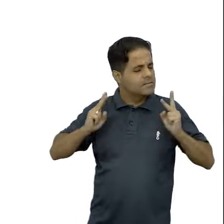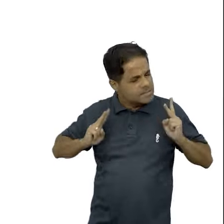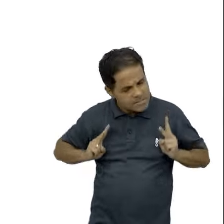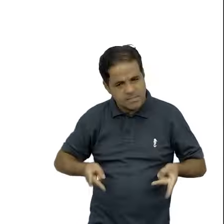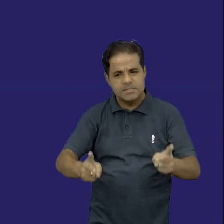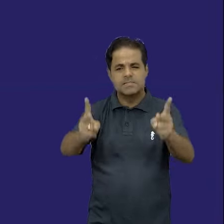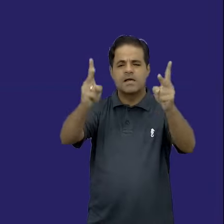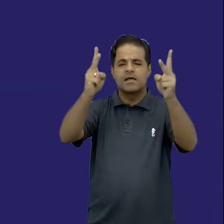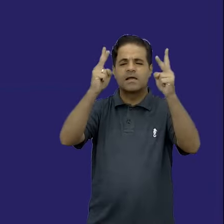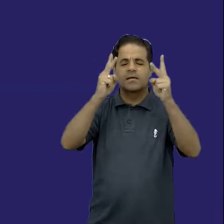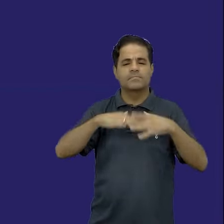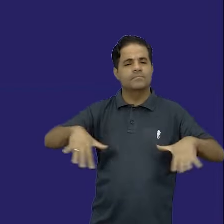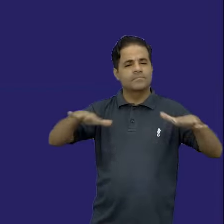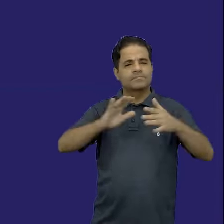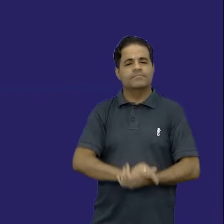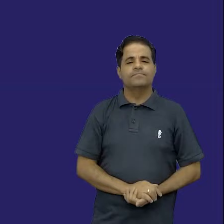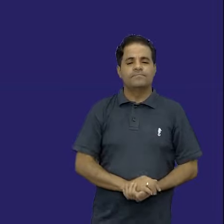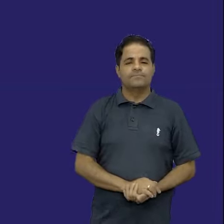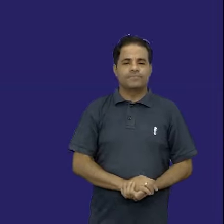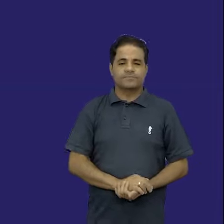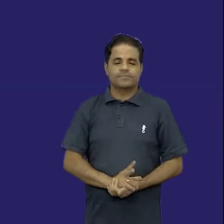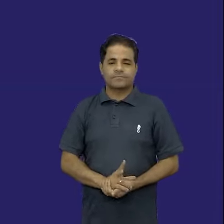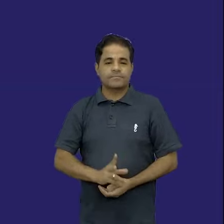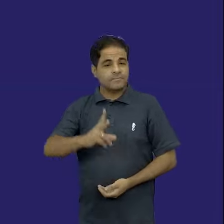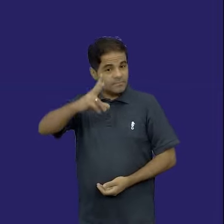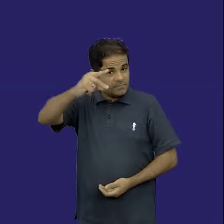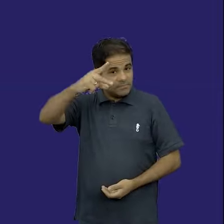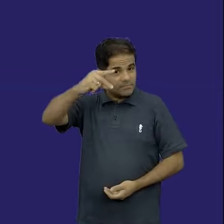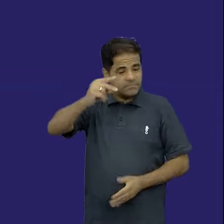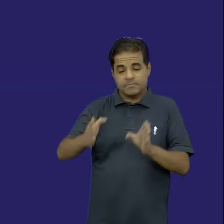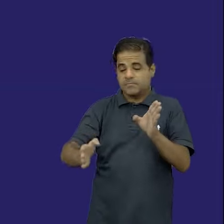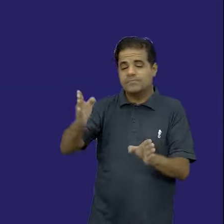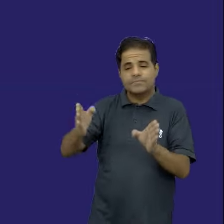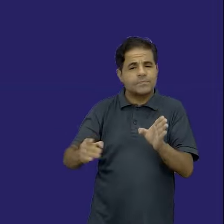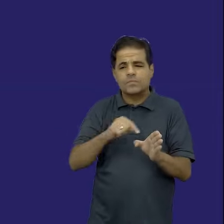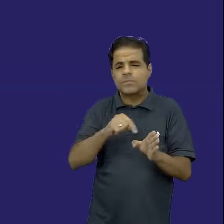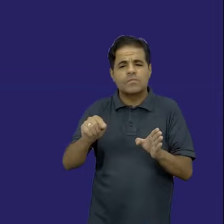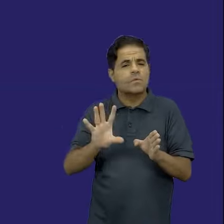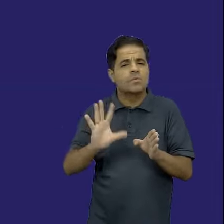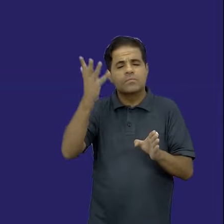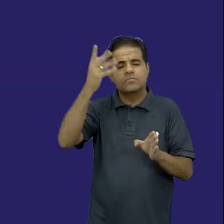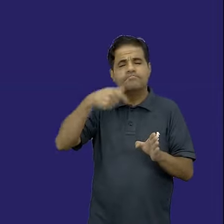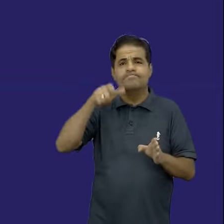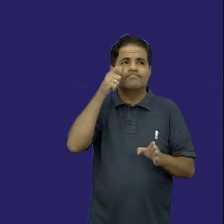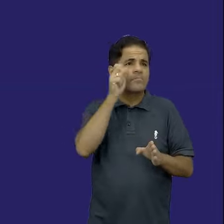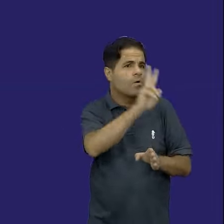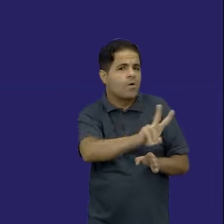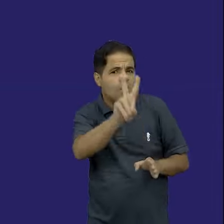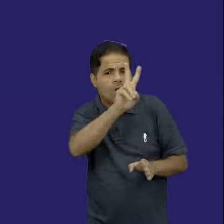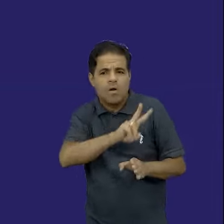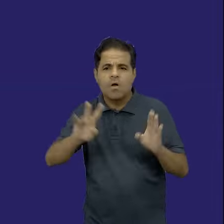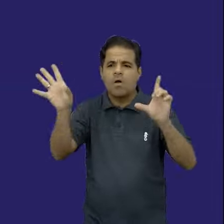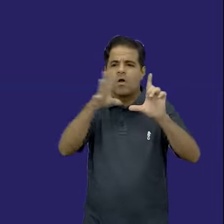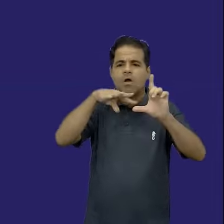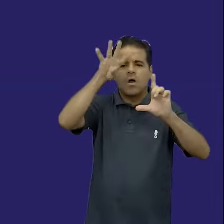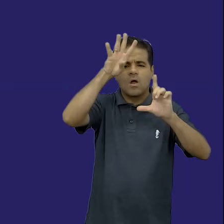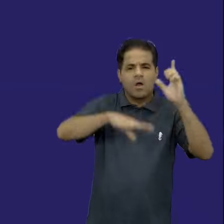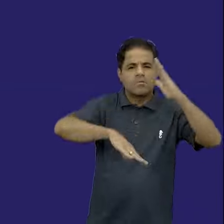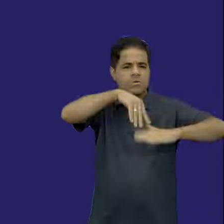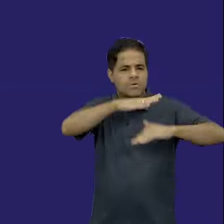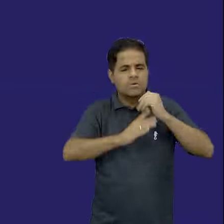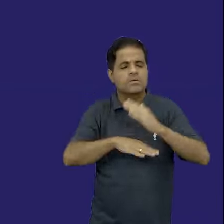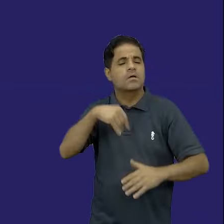mais. O nosso segundo momento, né, é olhar para as matrizes de